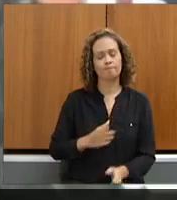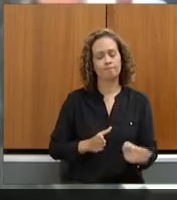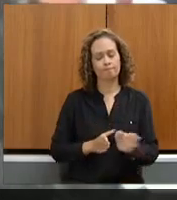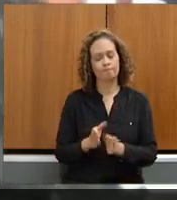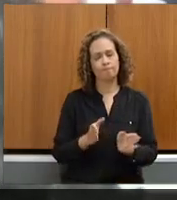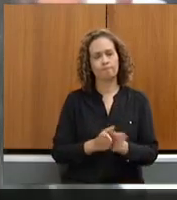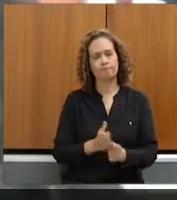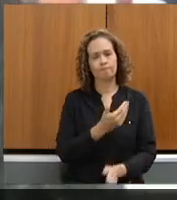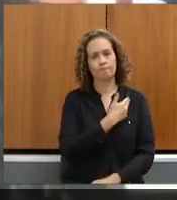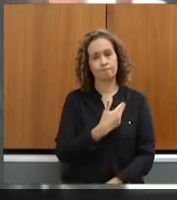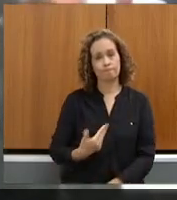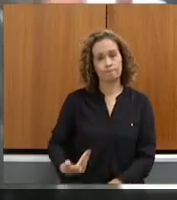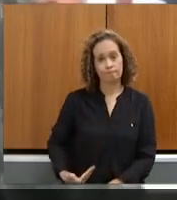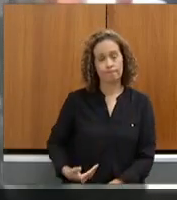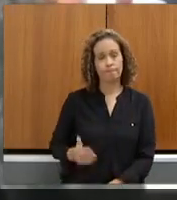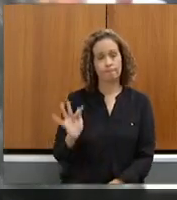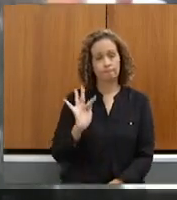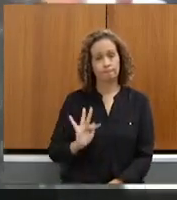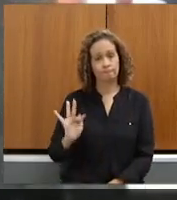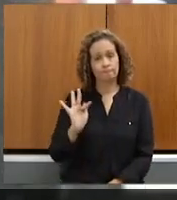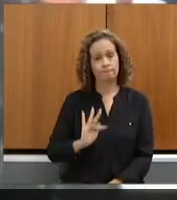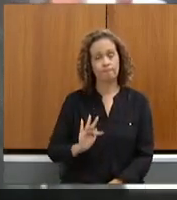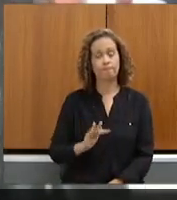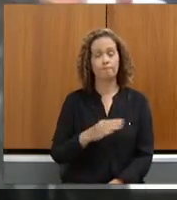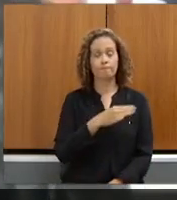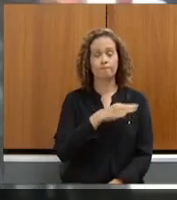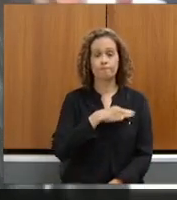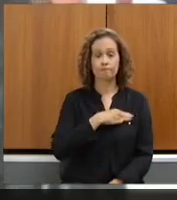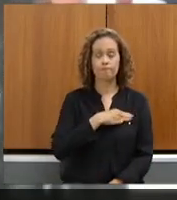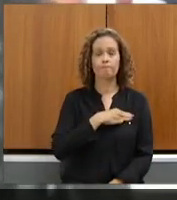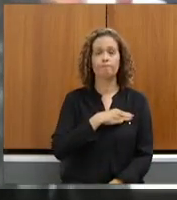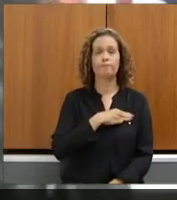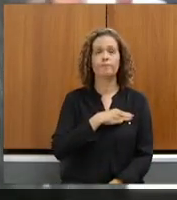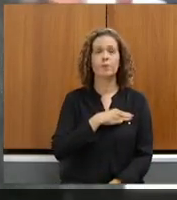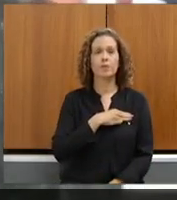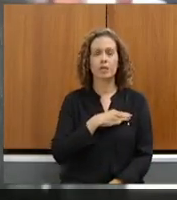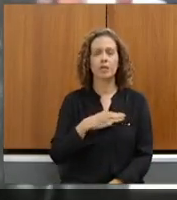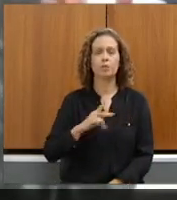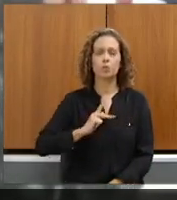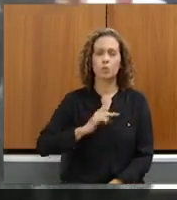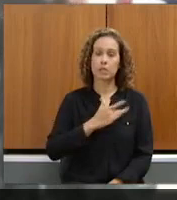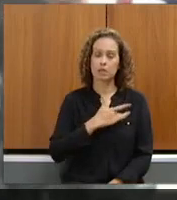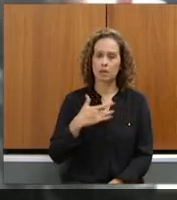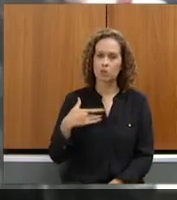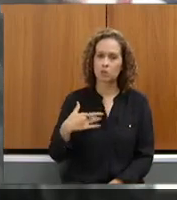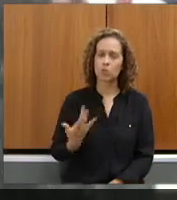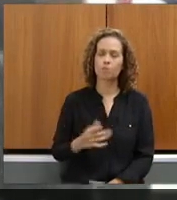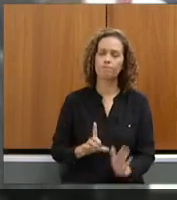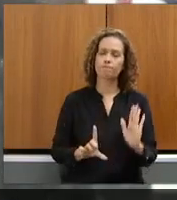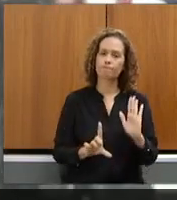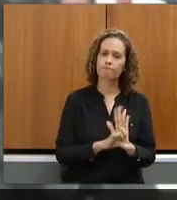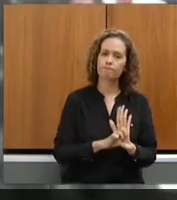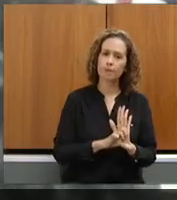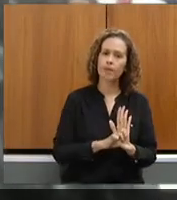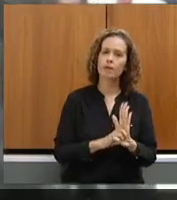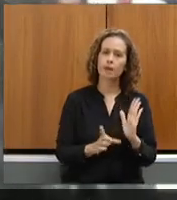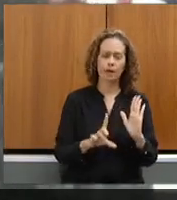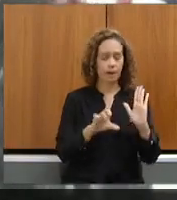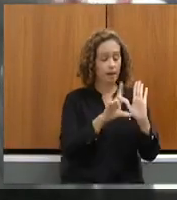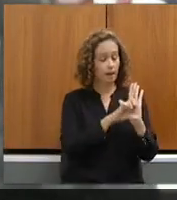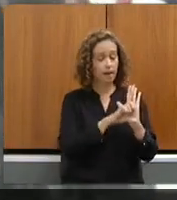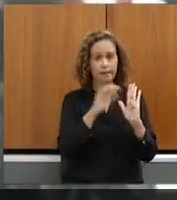governo federal do Ministério da Saúde existe recomendações do Estado de Minas Gerais é lei se cumpre